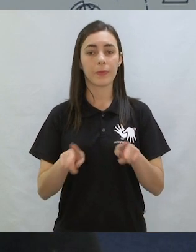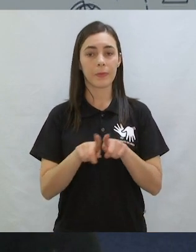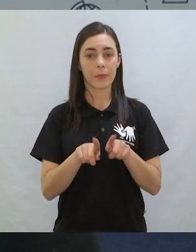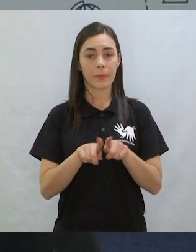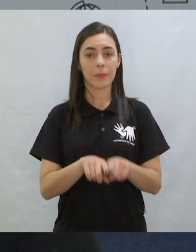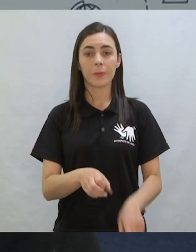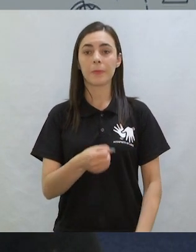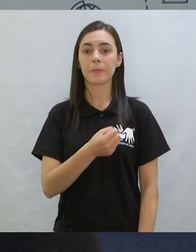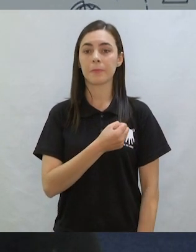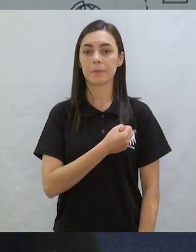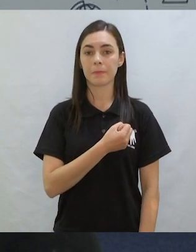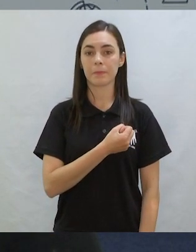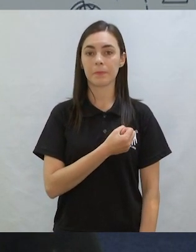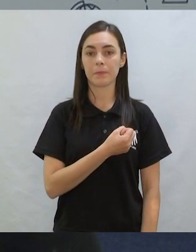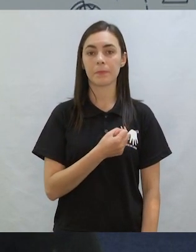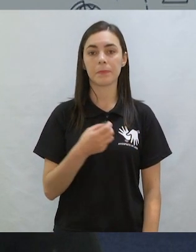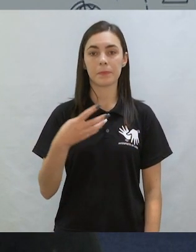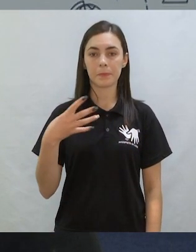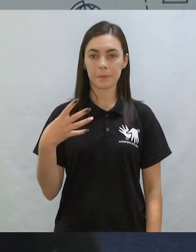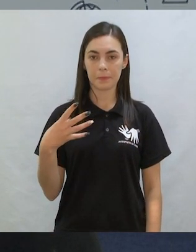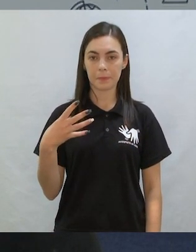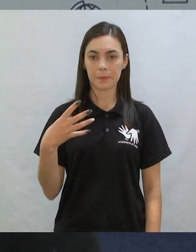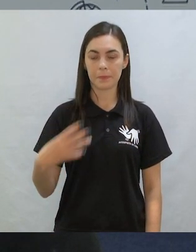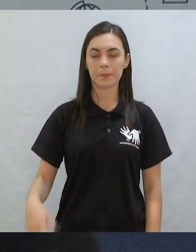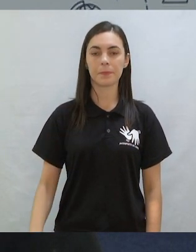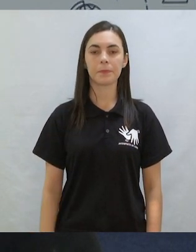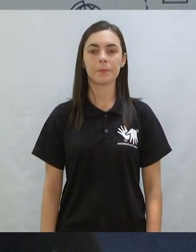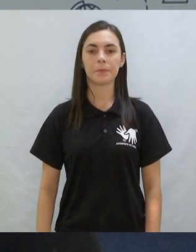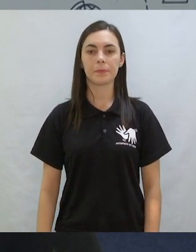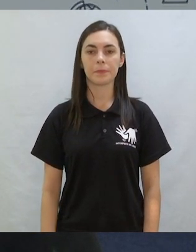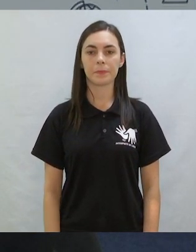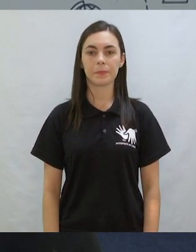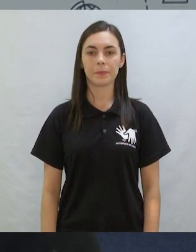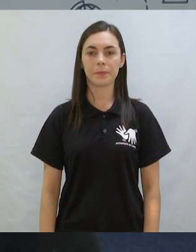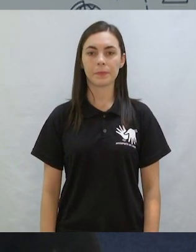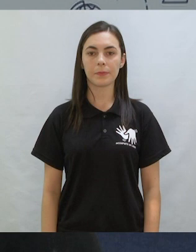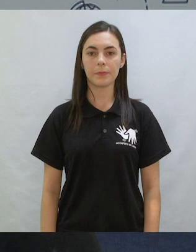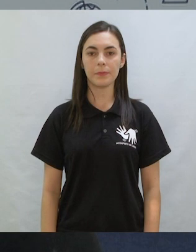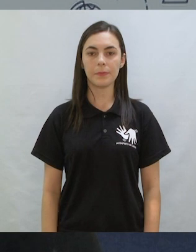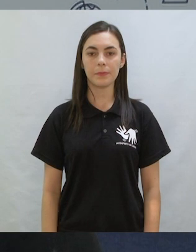Nós vamos precisar do número 4.